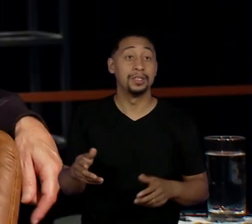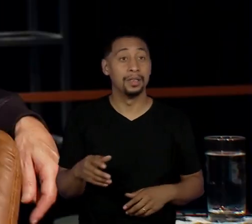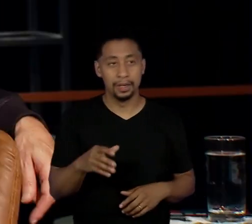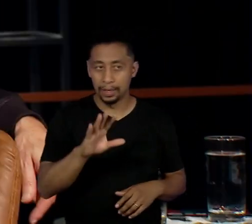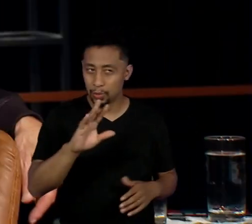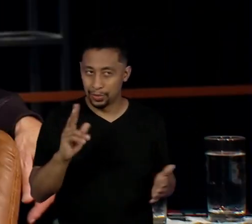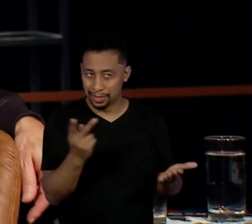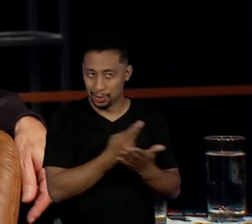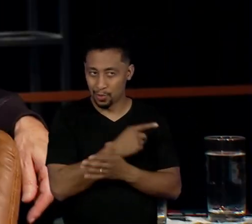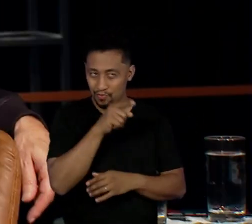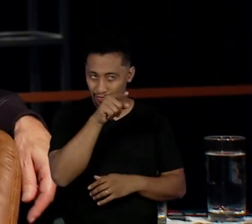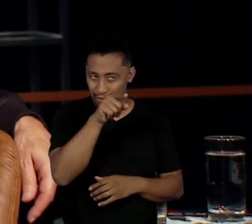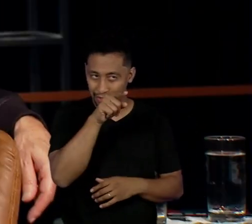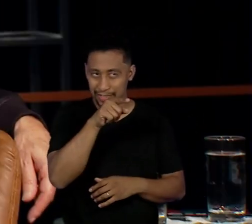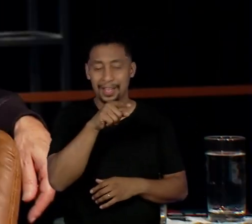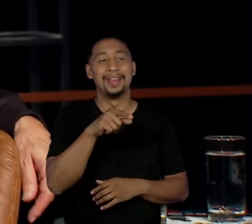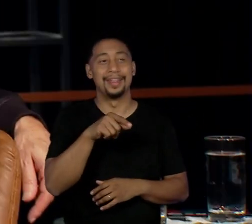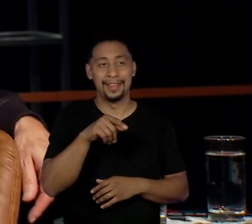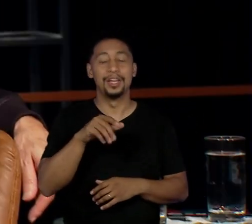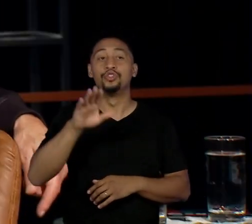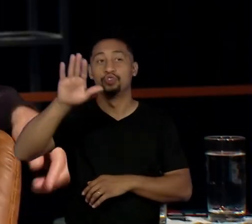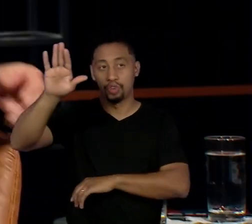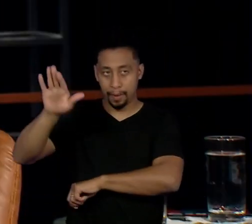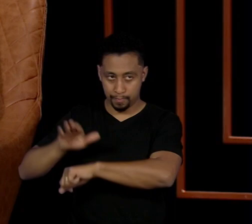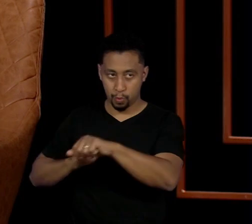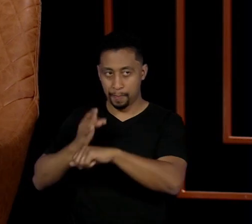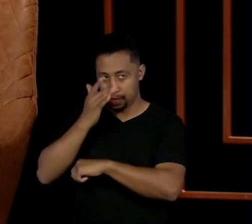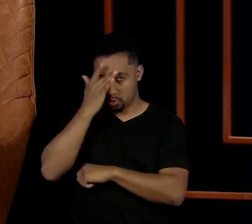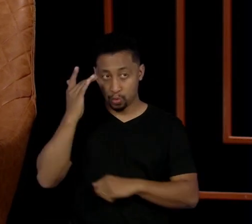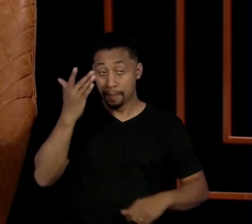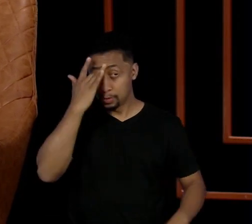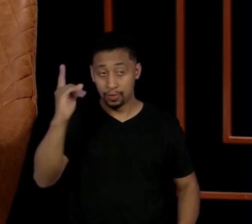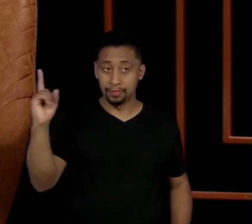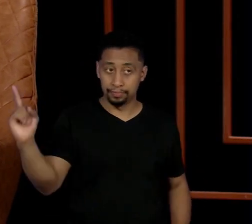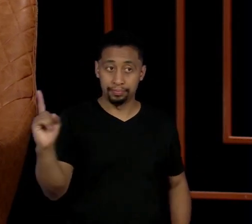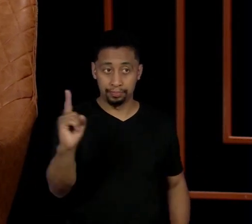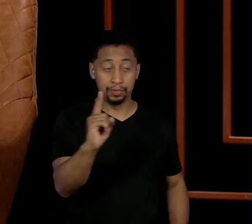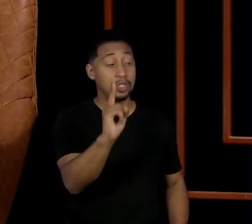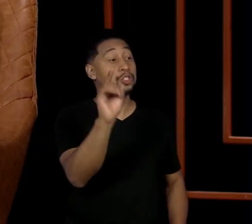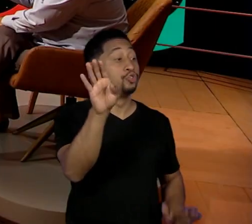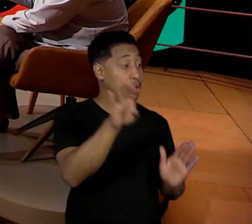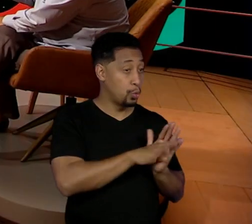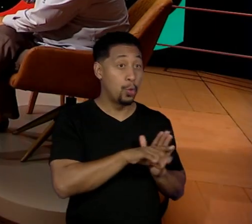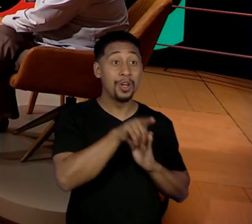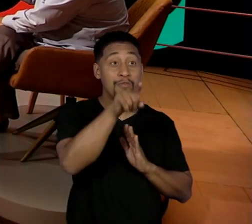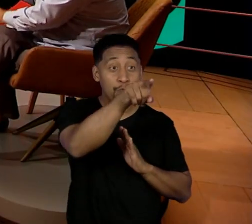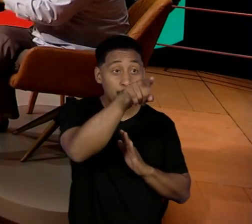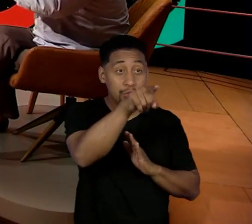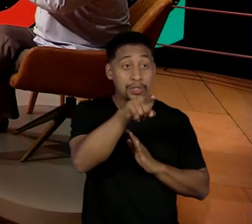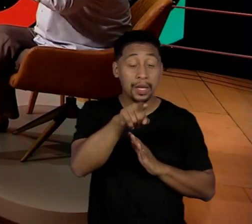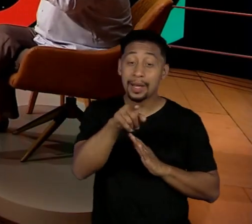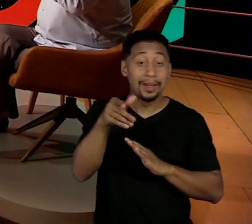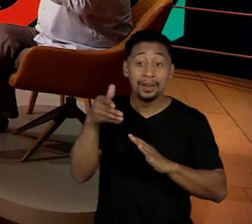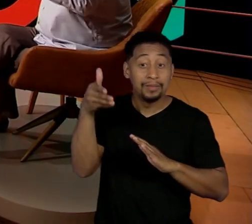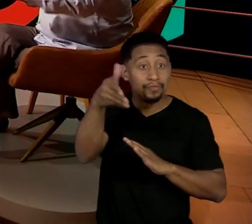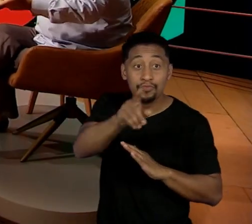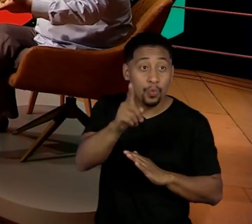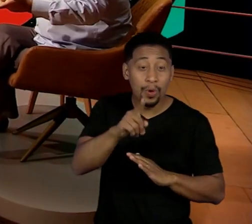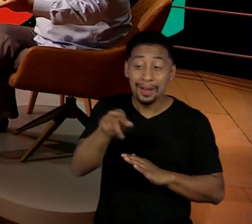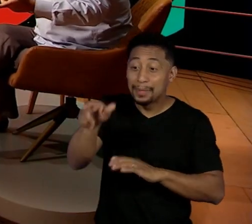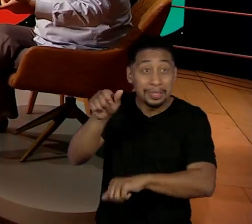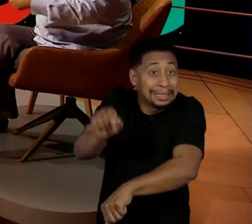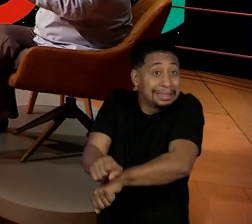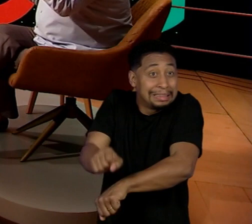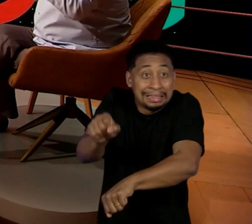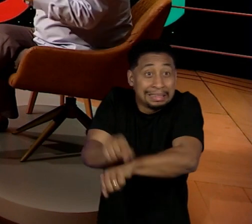maior chá de cadeira no Otton Bastos. Eu dou chá de cadeira em todos os senhores, senhoras. Hoje em dia eu já sou um